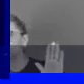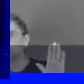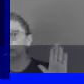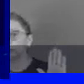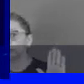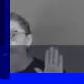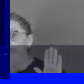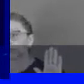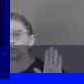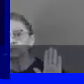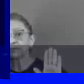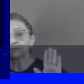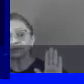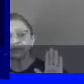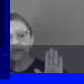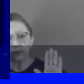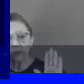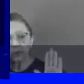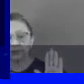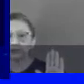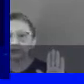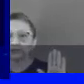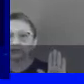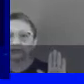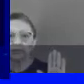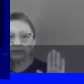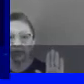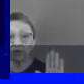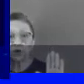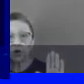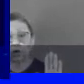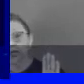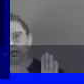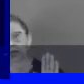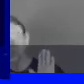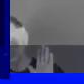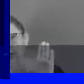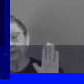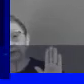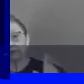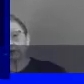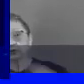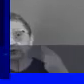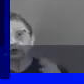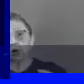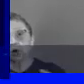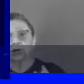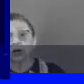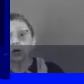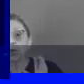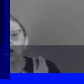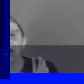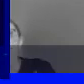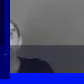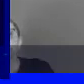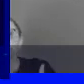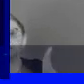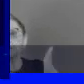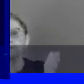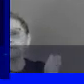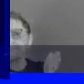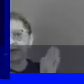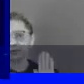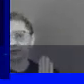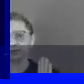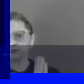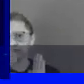reação contra a invasão das atribuições do legislativo pelo Supremo Tribunal Federal, que passou a legislar ou